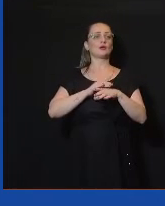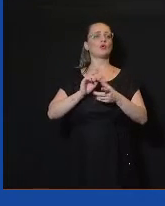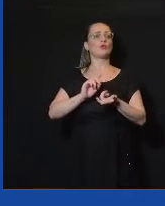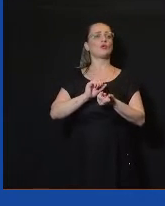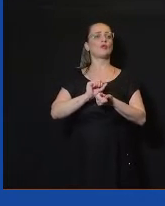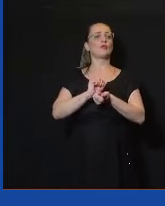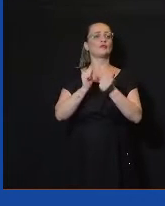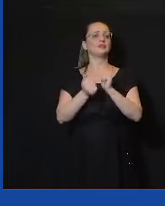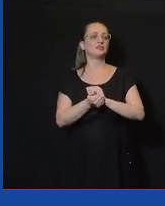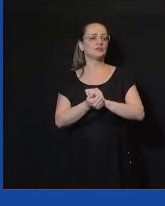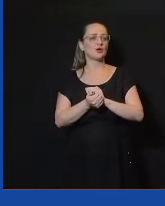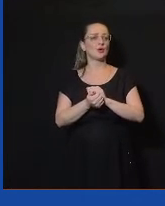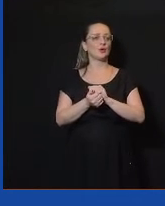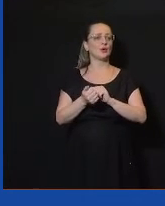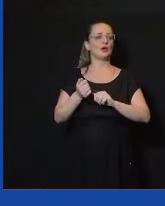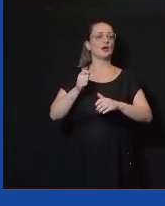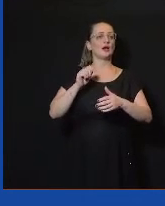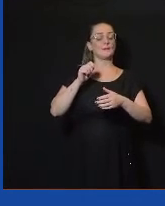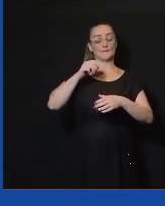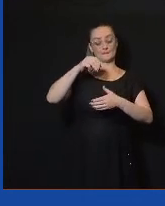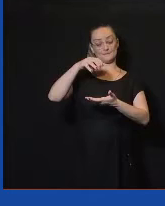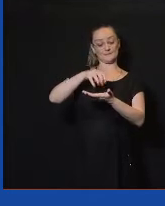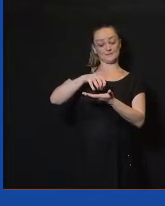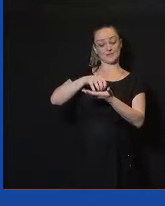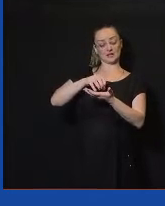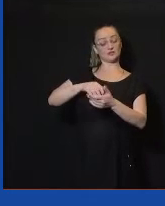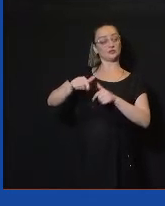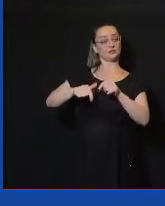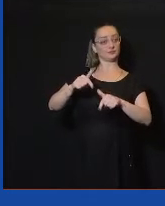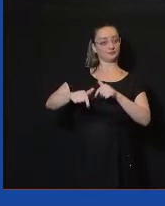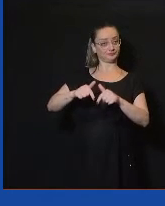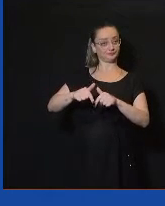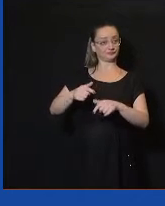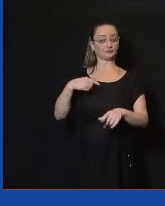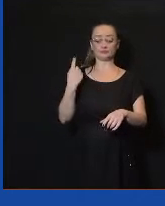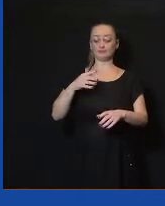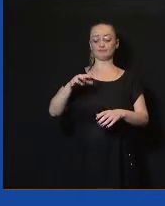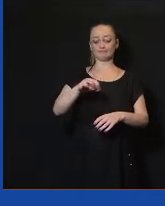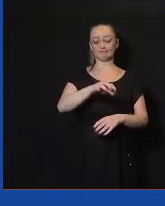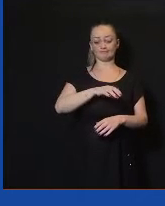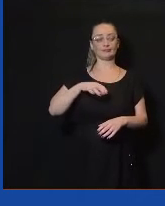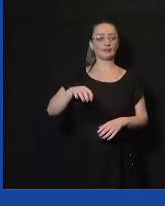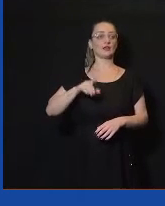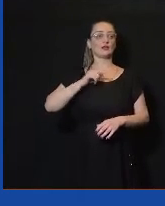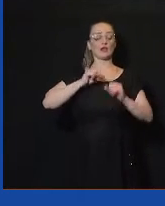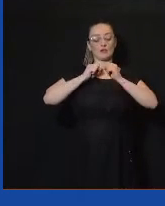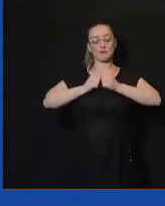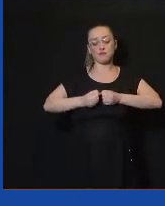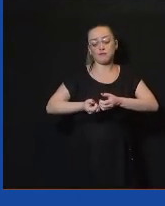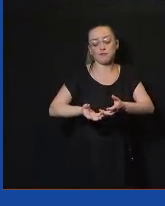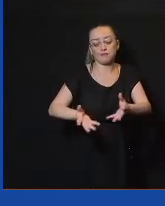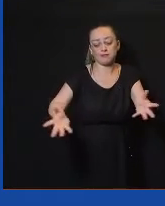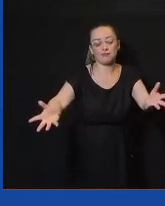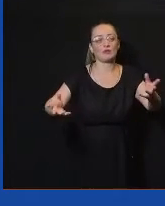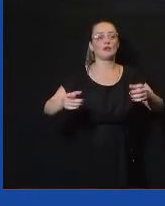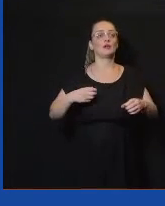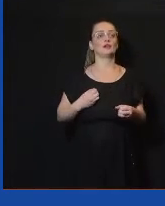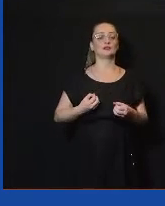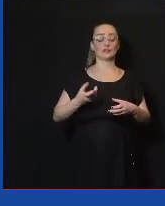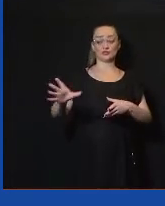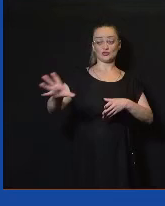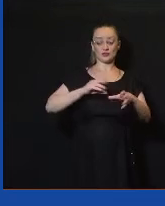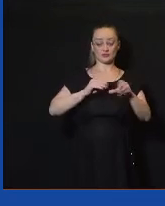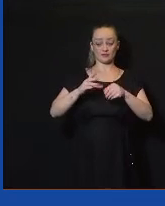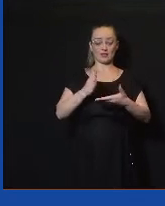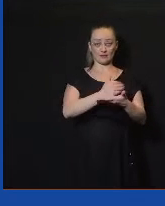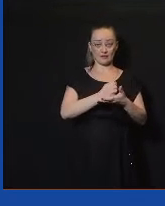essa reconversão de matriz da atuação, e aí os nossos espaços viraram centros de distribuição e logística, as nossas pessoas mais vulneráveis